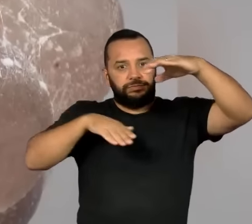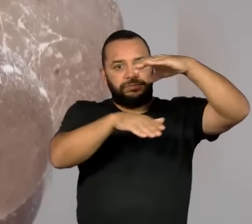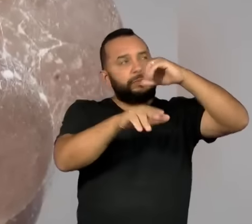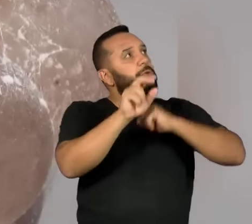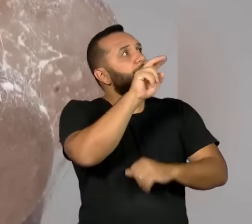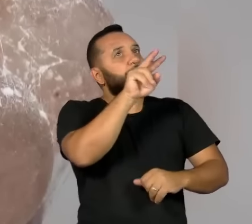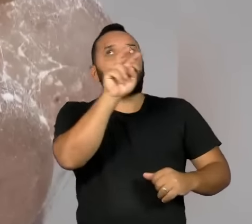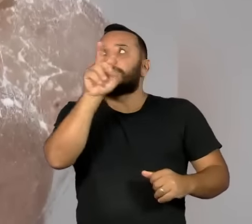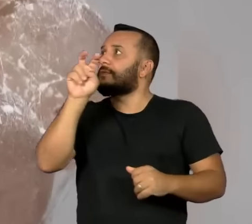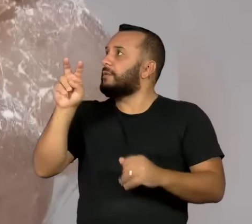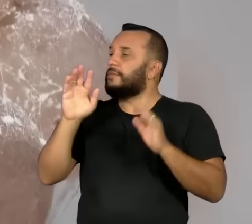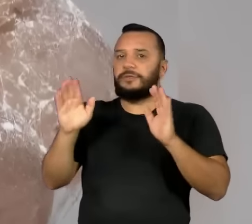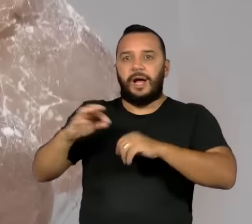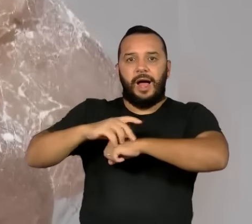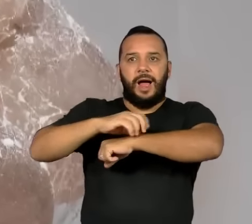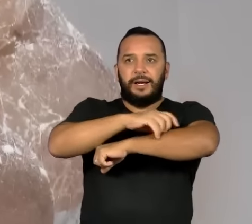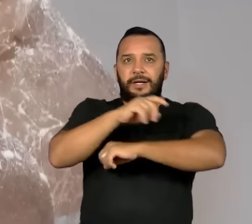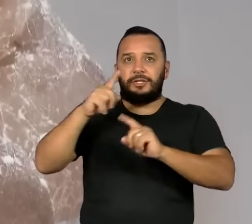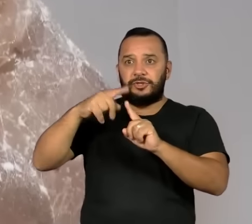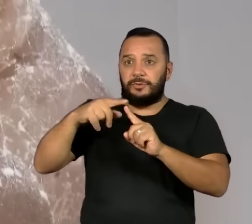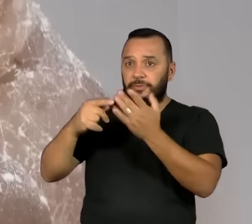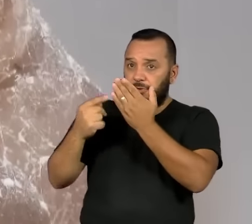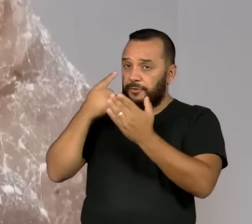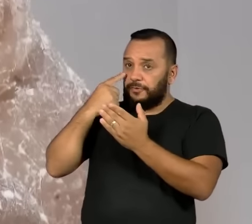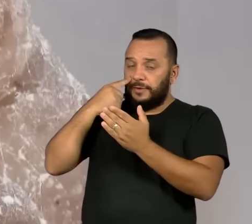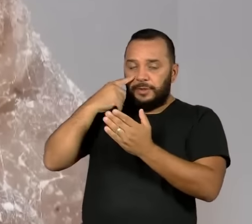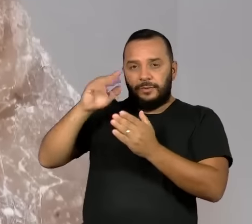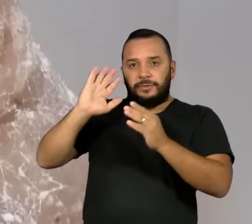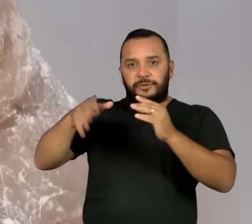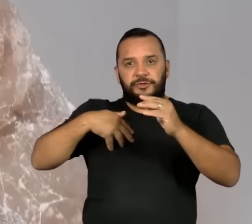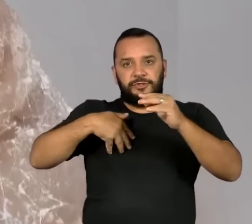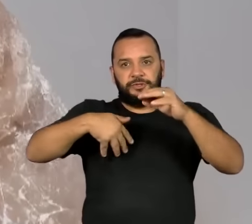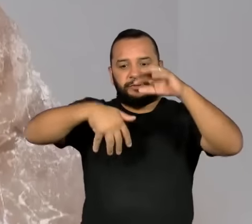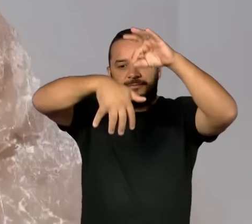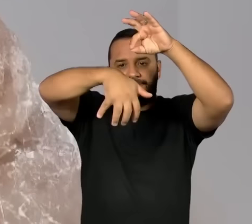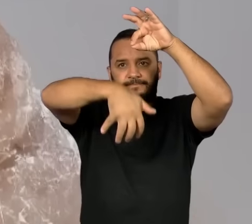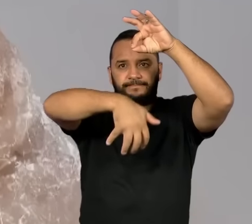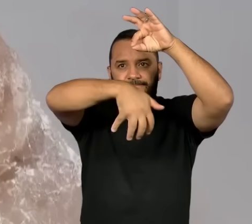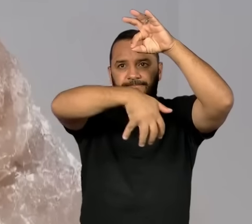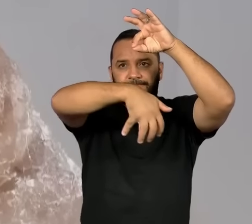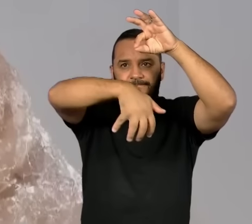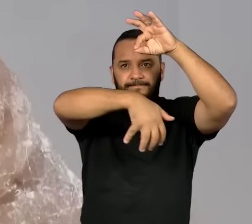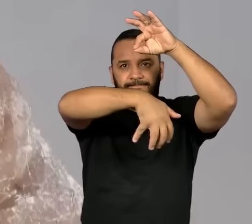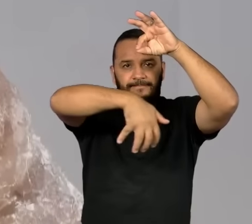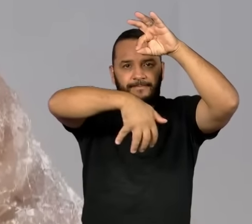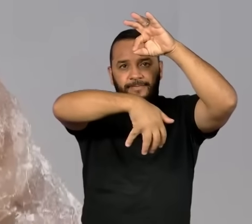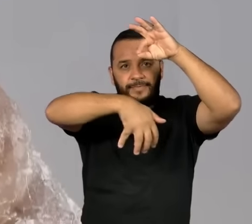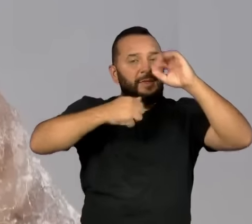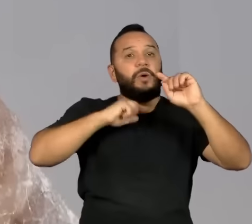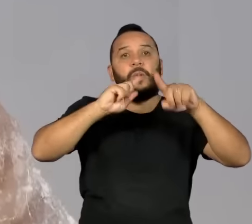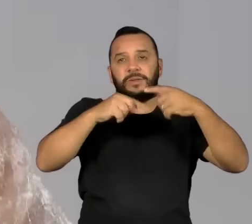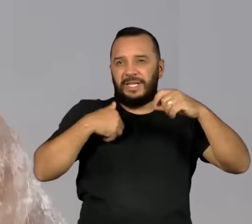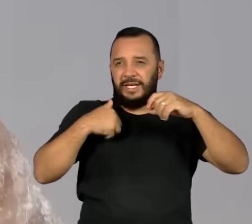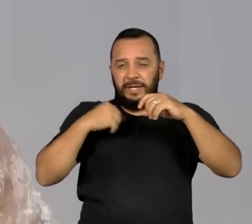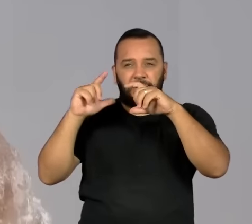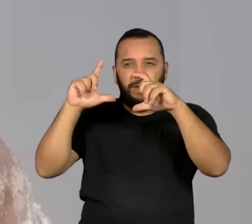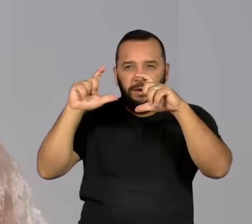aranha, de cabeça para baixo no teto. Depois de inúmeras tentativas, conseguiu o clique perfeito.